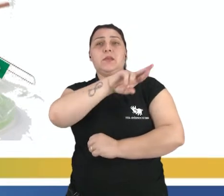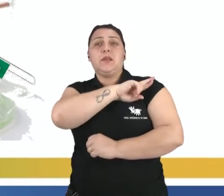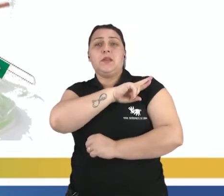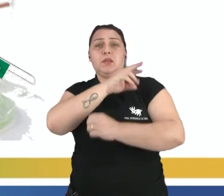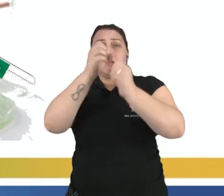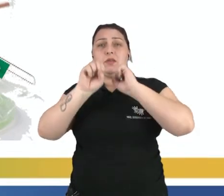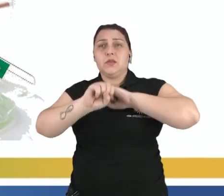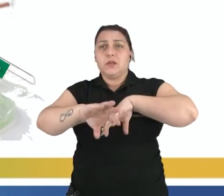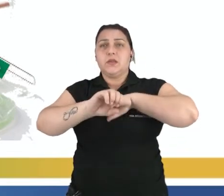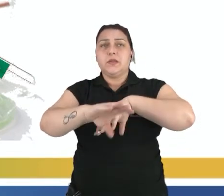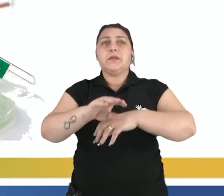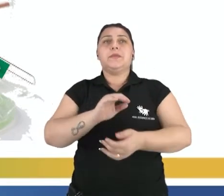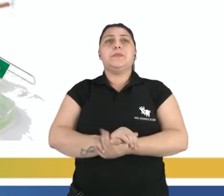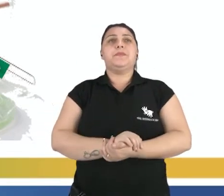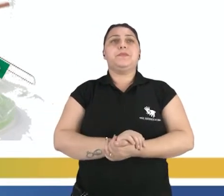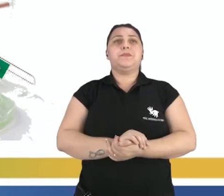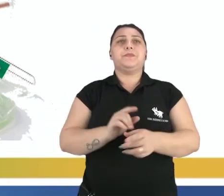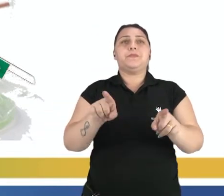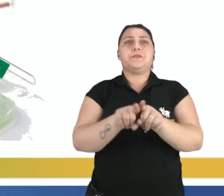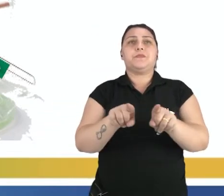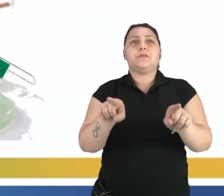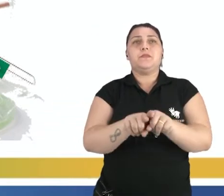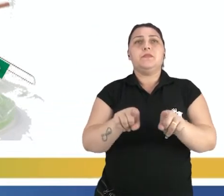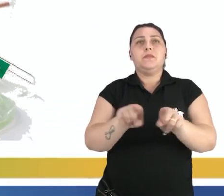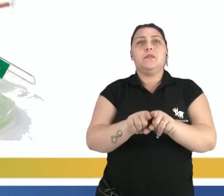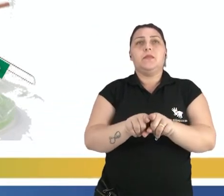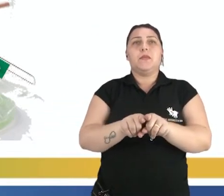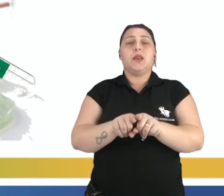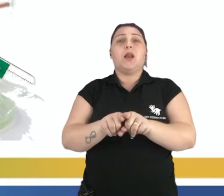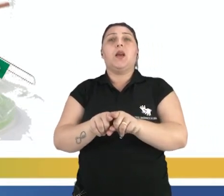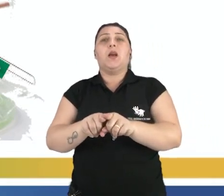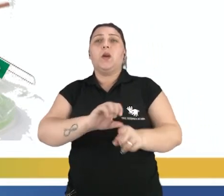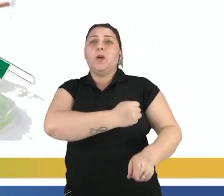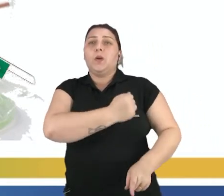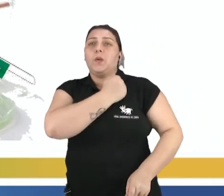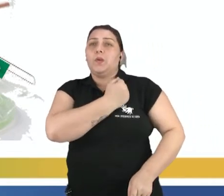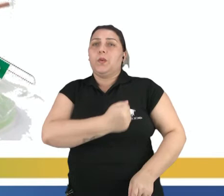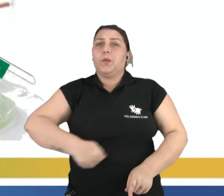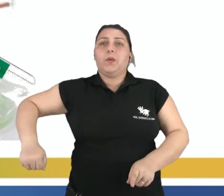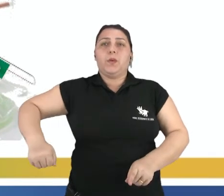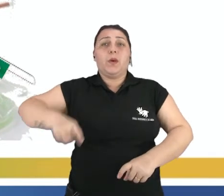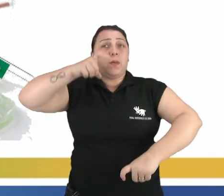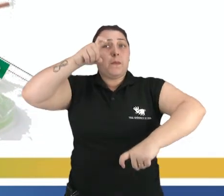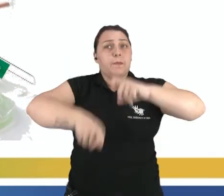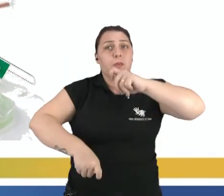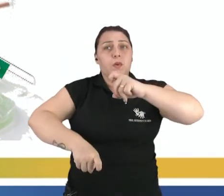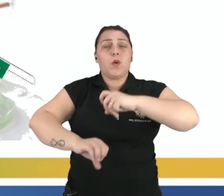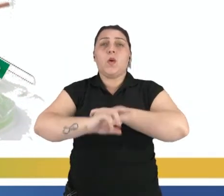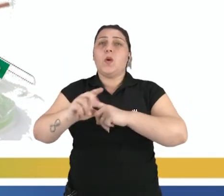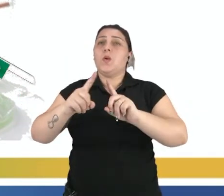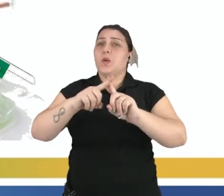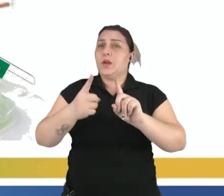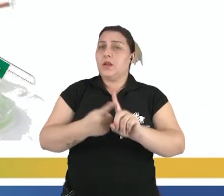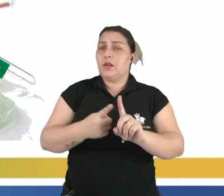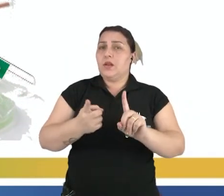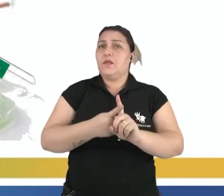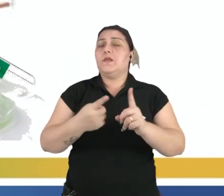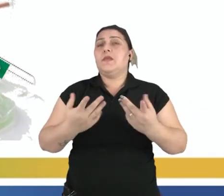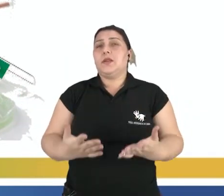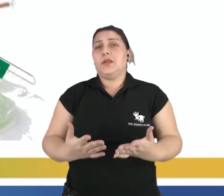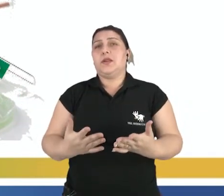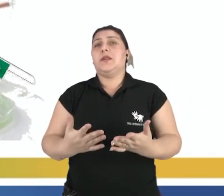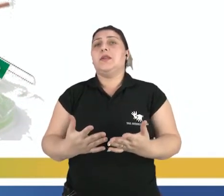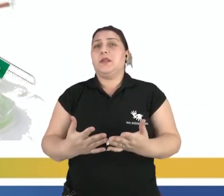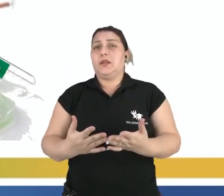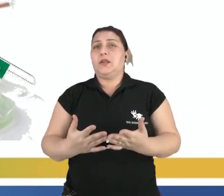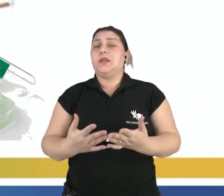você faz isso. Além de ações humanizadas contra o abortamento em caso de estupro ou de uma gravidez extremamente